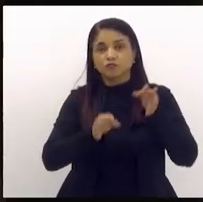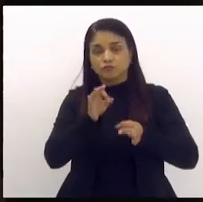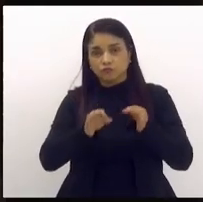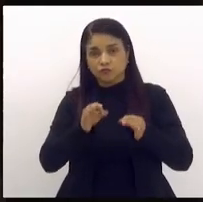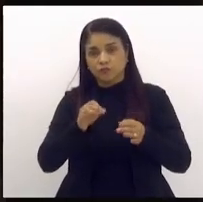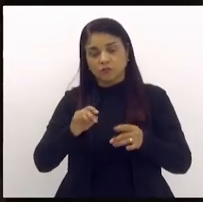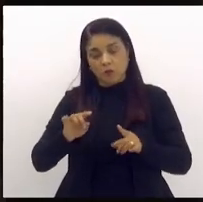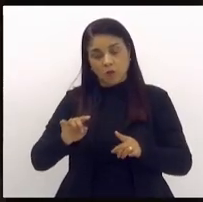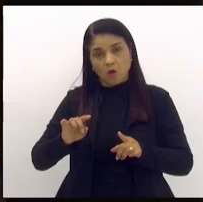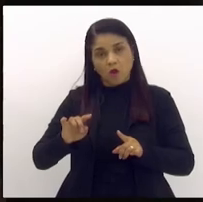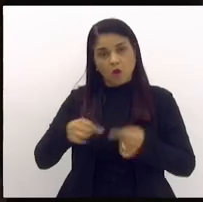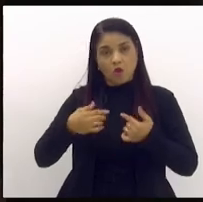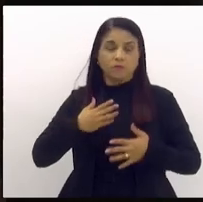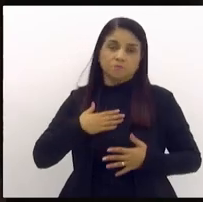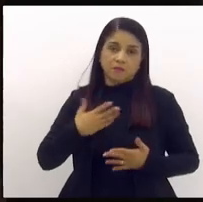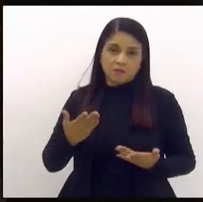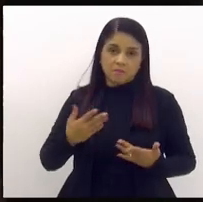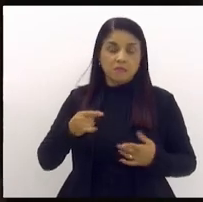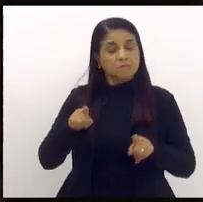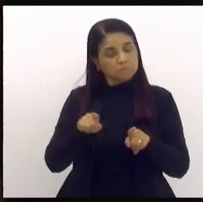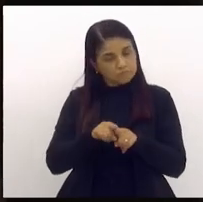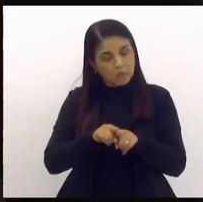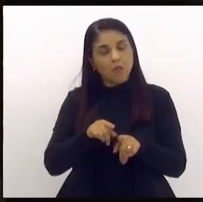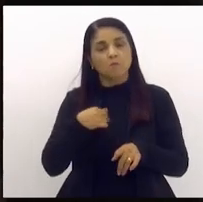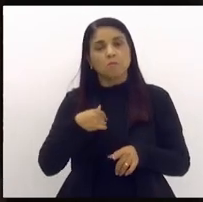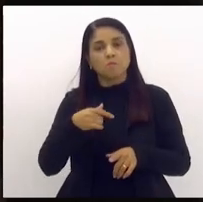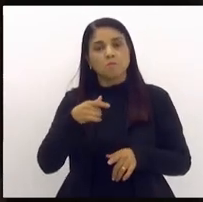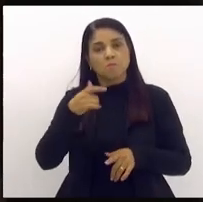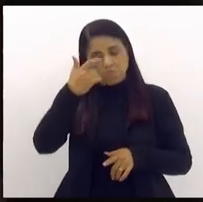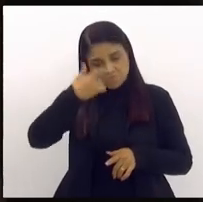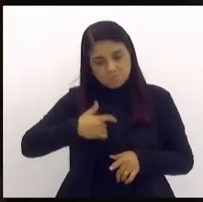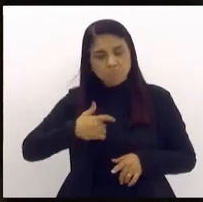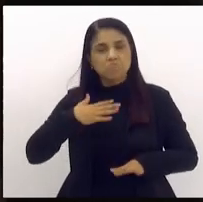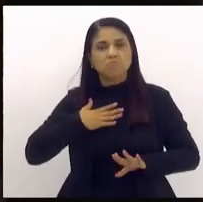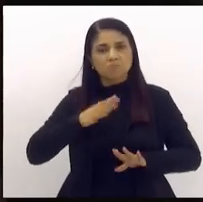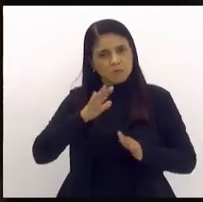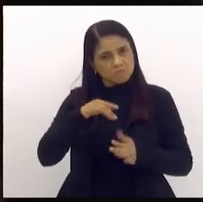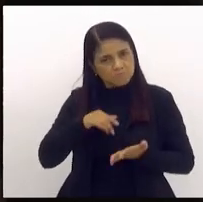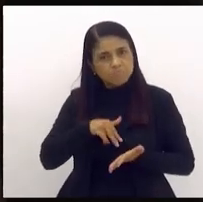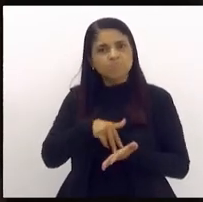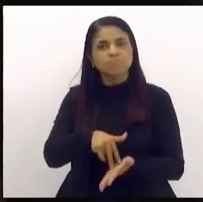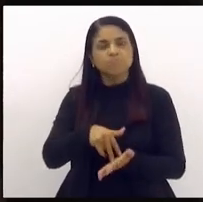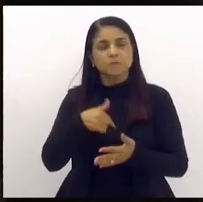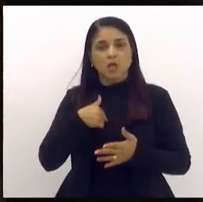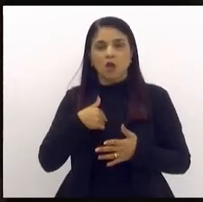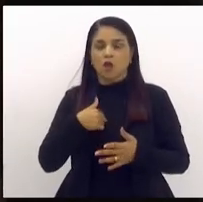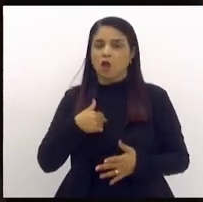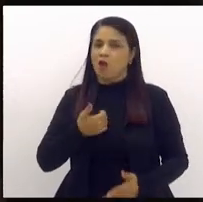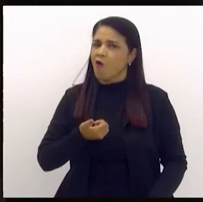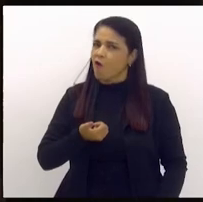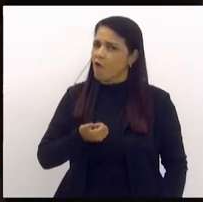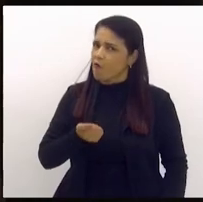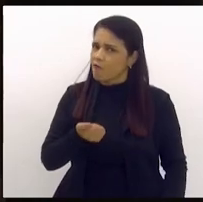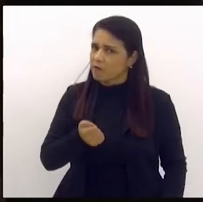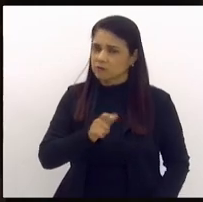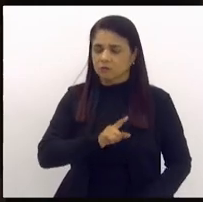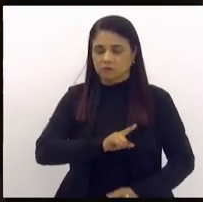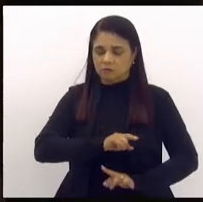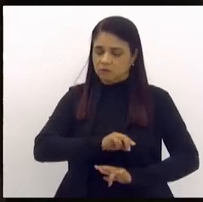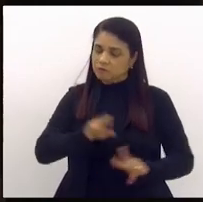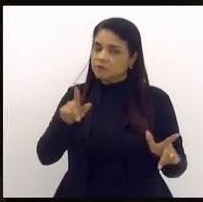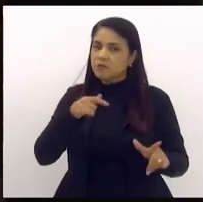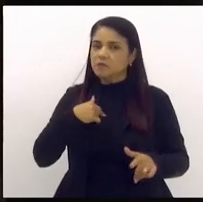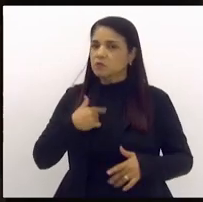pessoa. Mas eu tenho os costas largas e pode bater, eu aguento. Agora, covardia não. Covardia não é papel